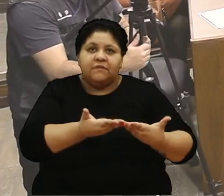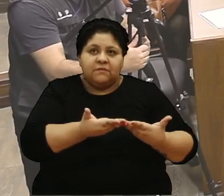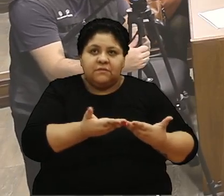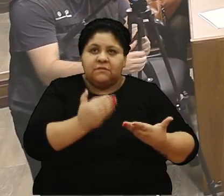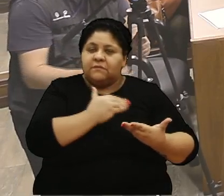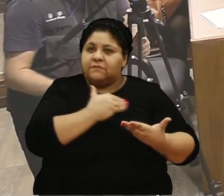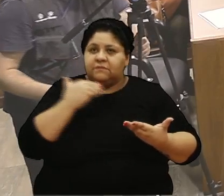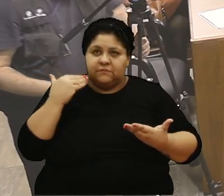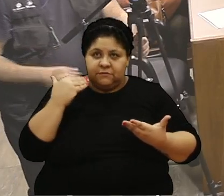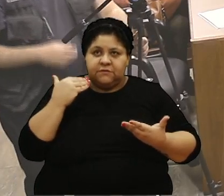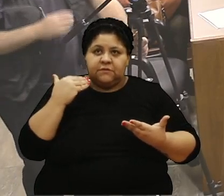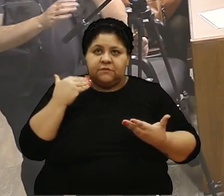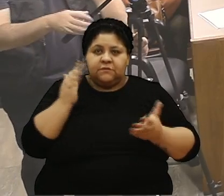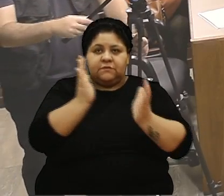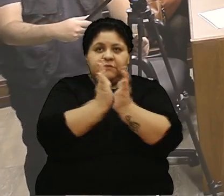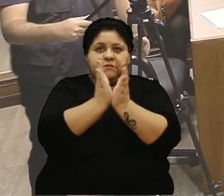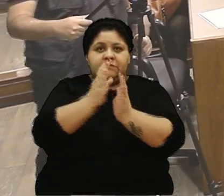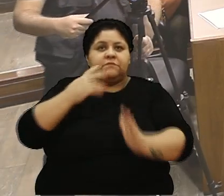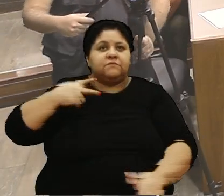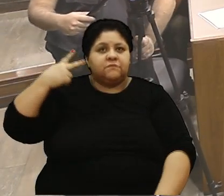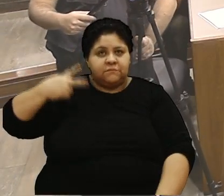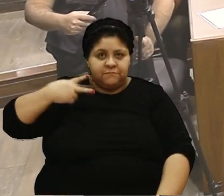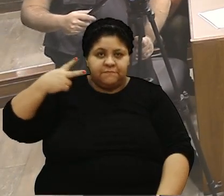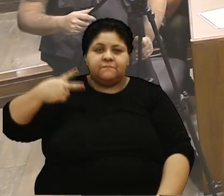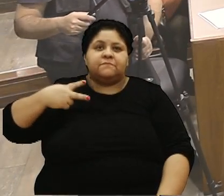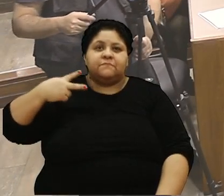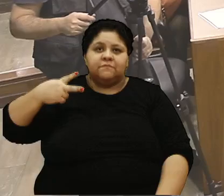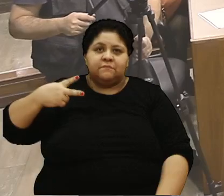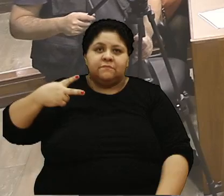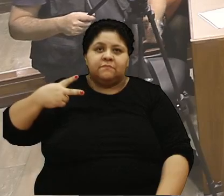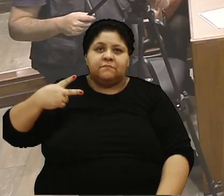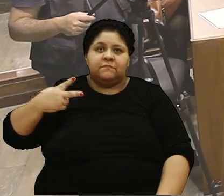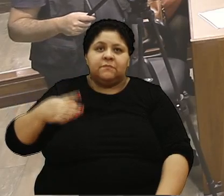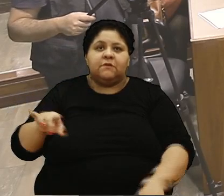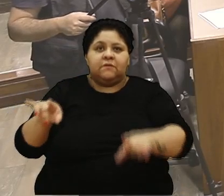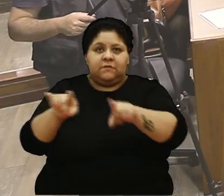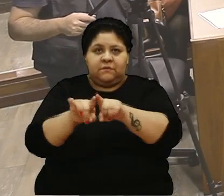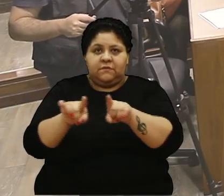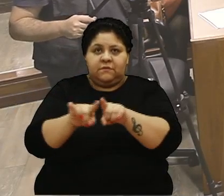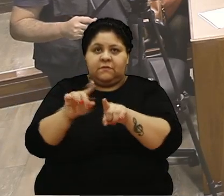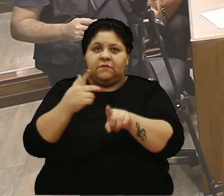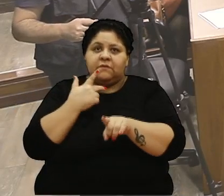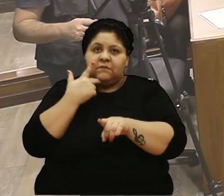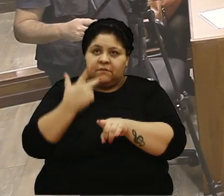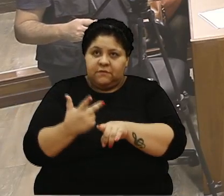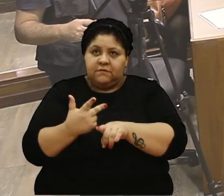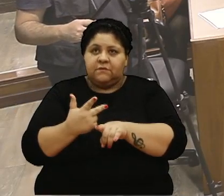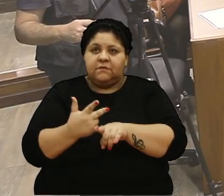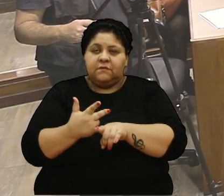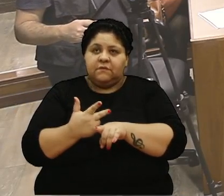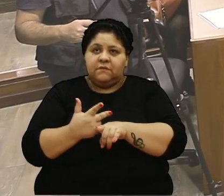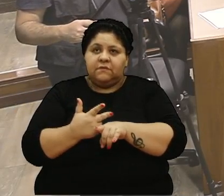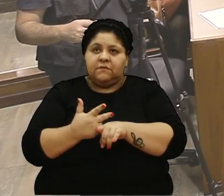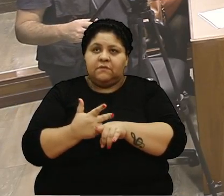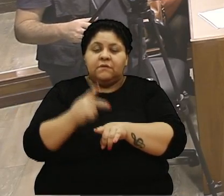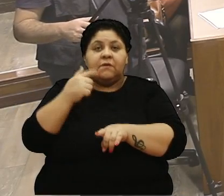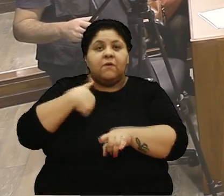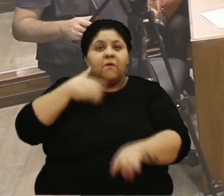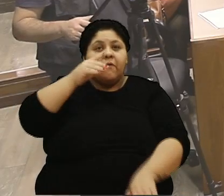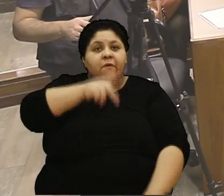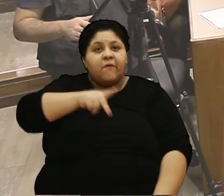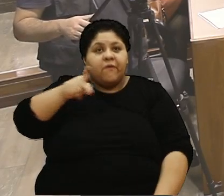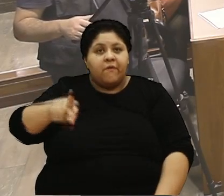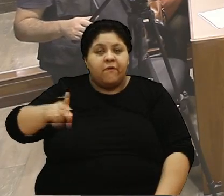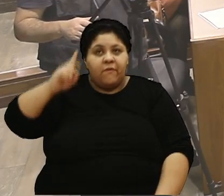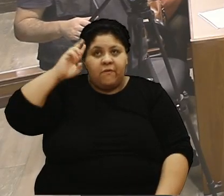morte da colega vereadora, né? E, ao mesmo tempo que eu falo sobre isso, eu estou falando aqui com a minha professora, dona